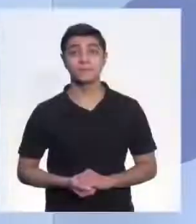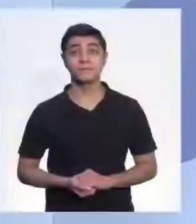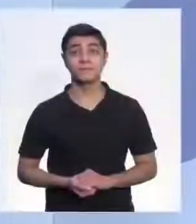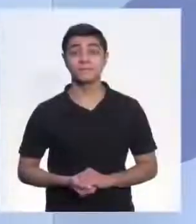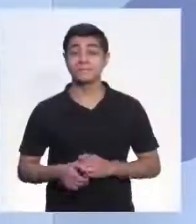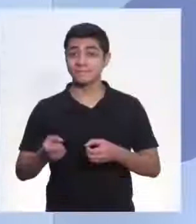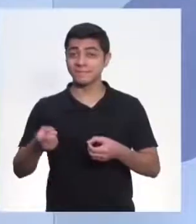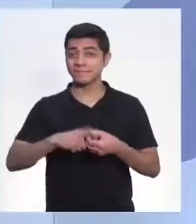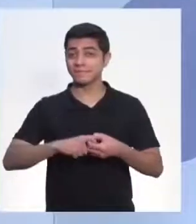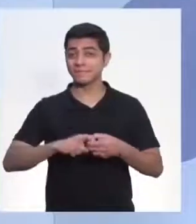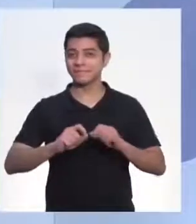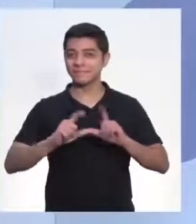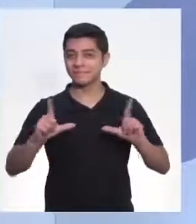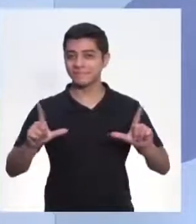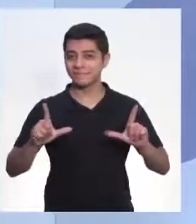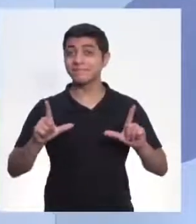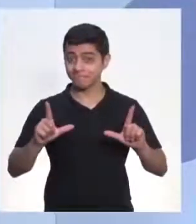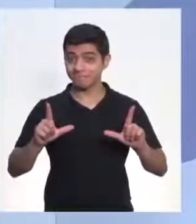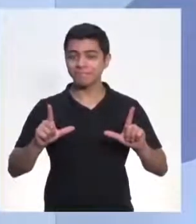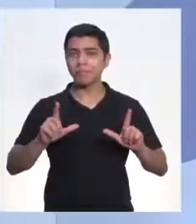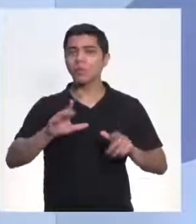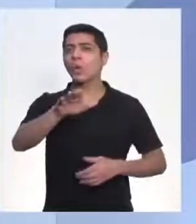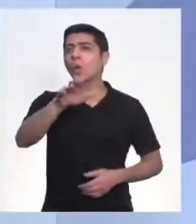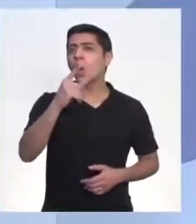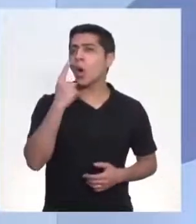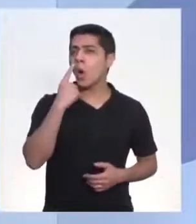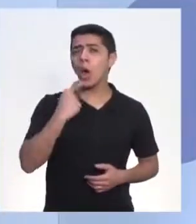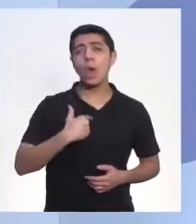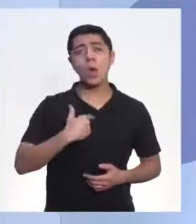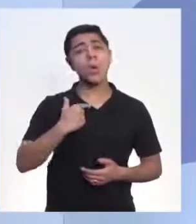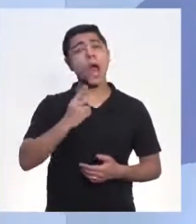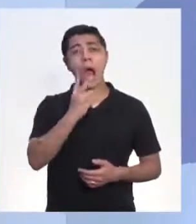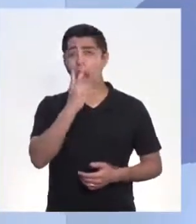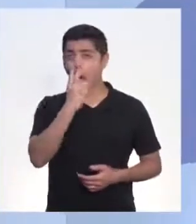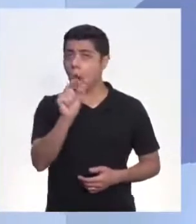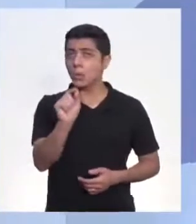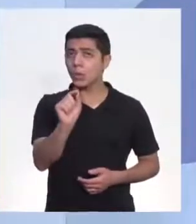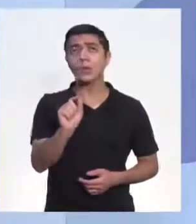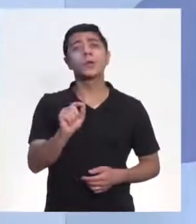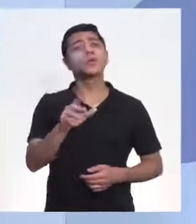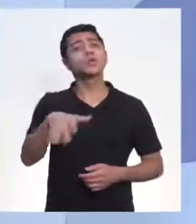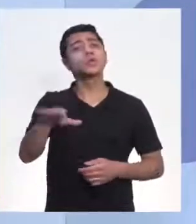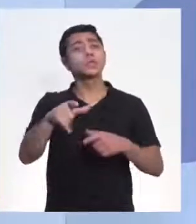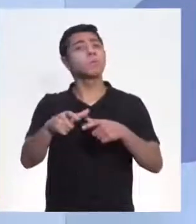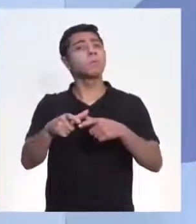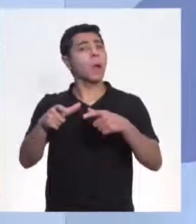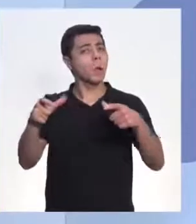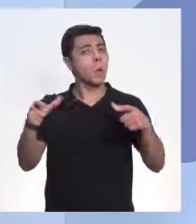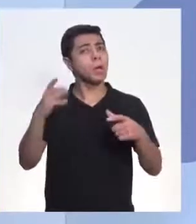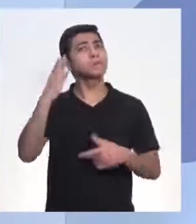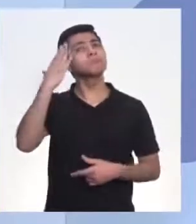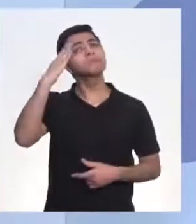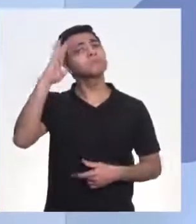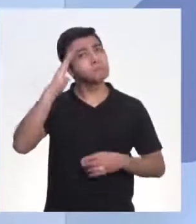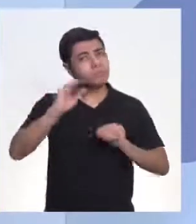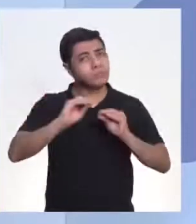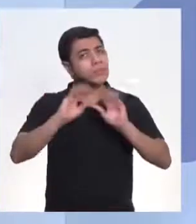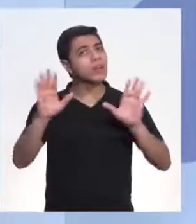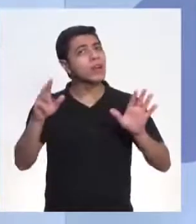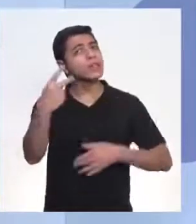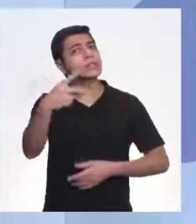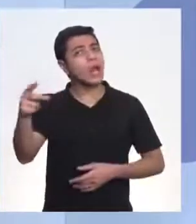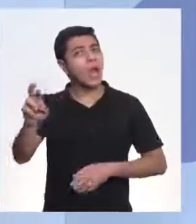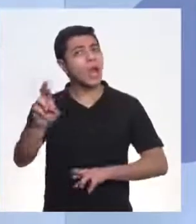Retornamos aqui. Olha, eu acredito que a grande maioria aqui tenha entendido a proposta, tanto que as respostas são